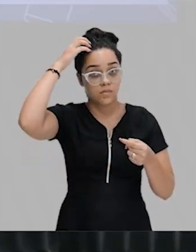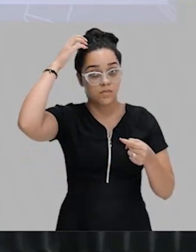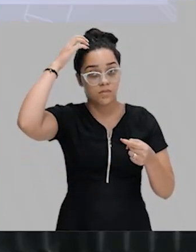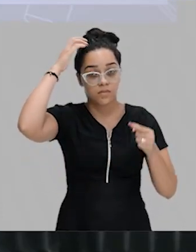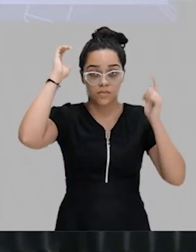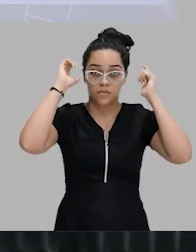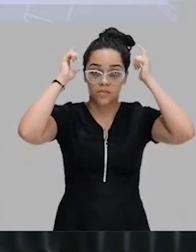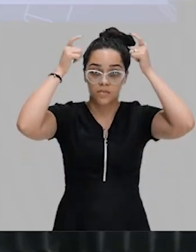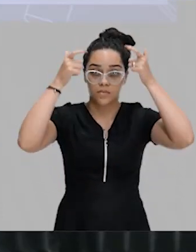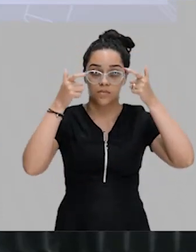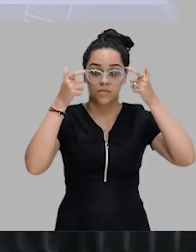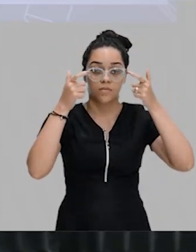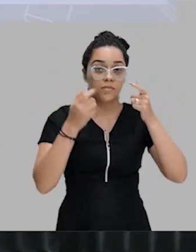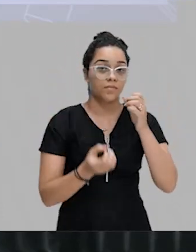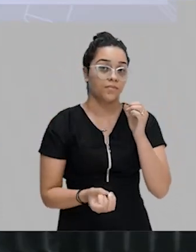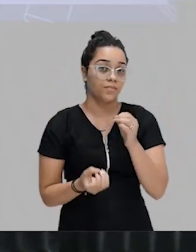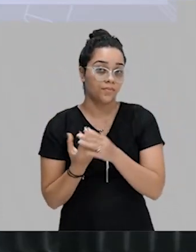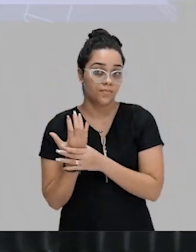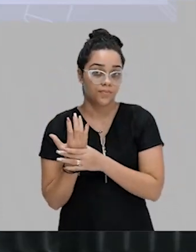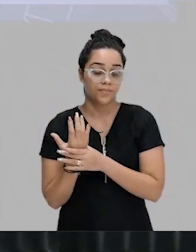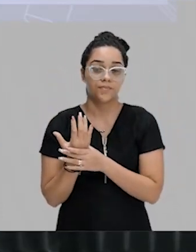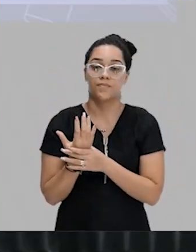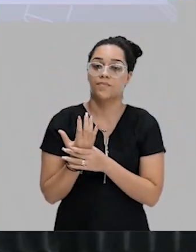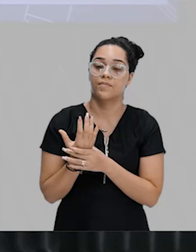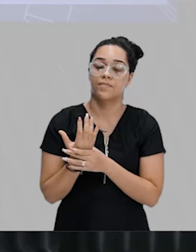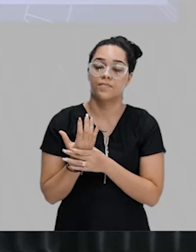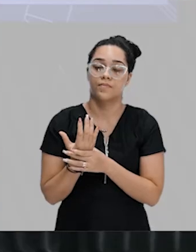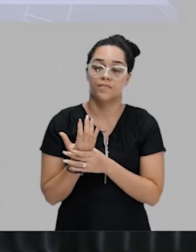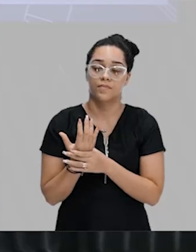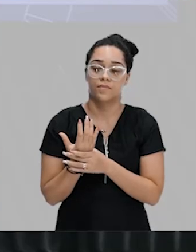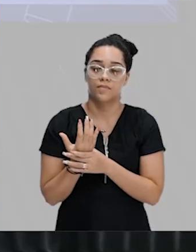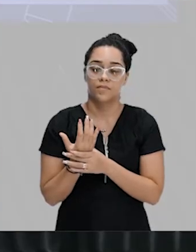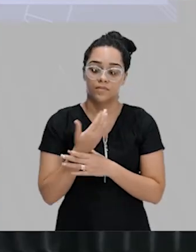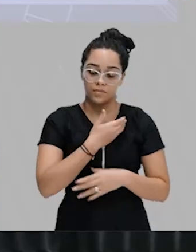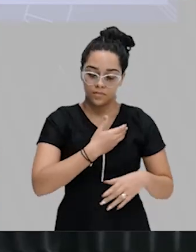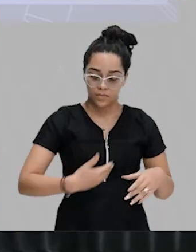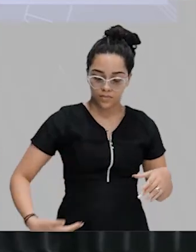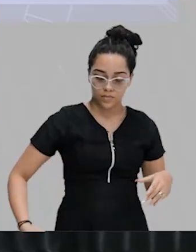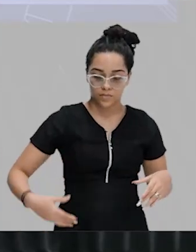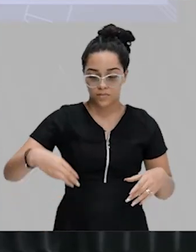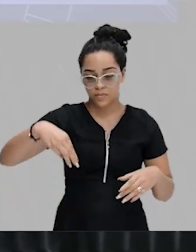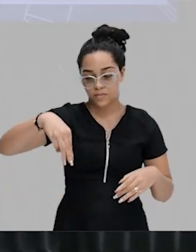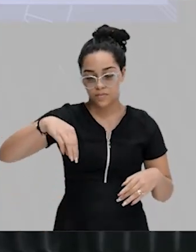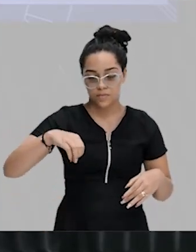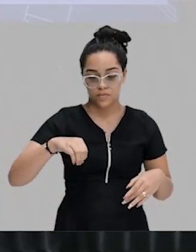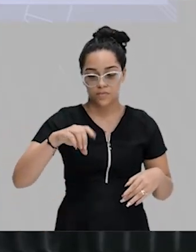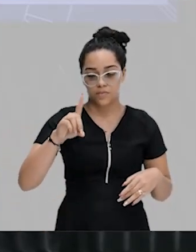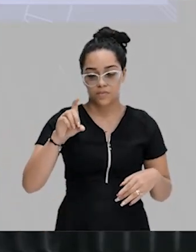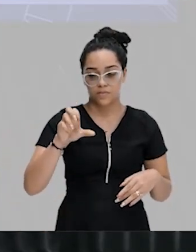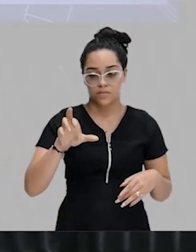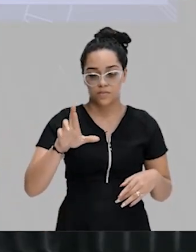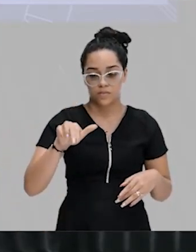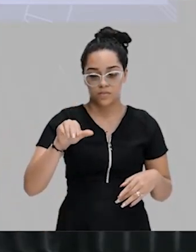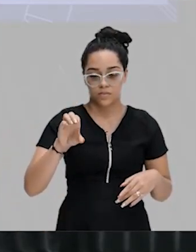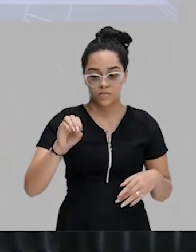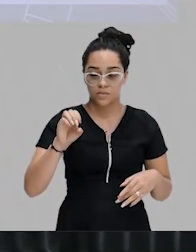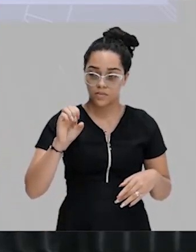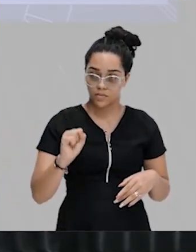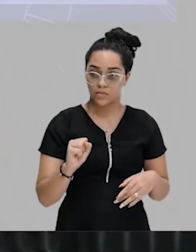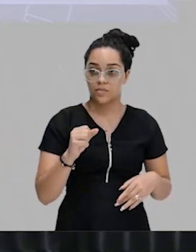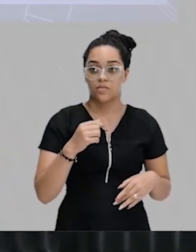da formação dos estados modernos, entender a origem, a